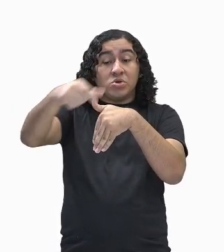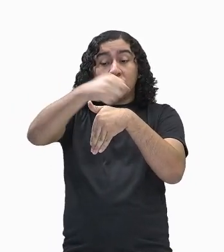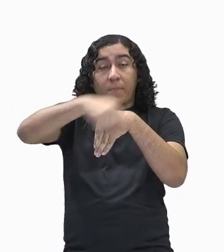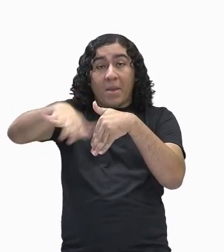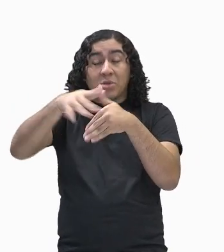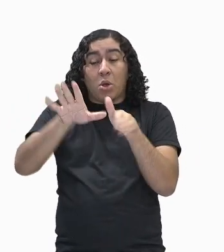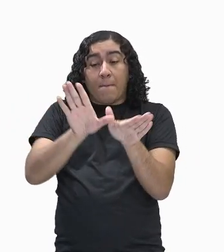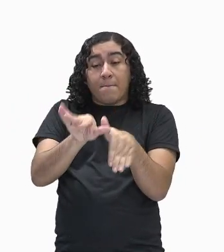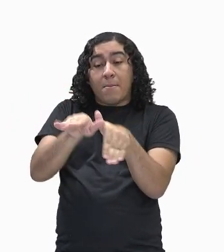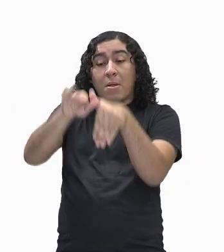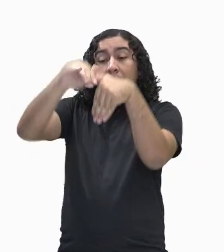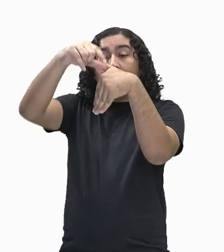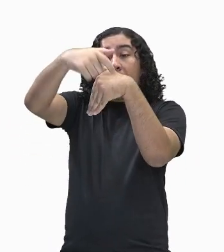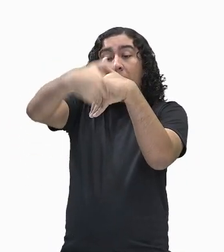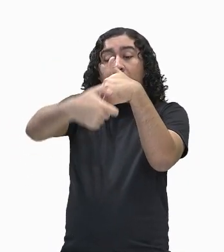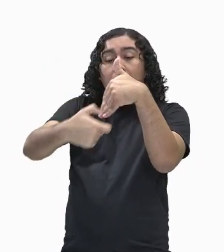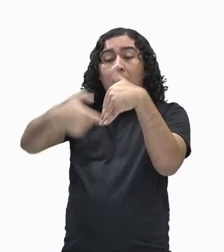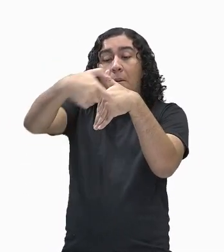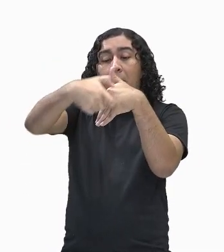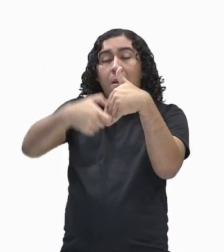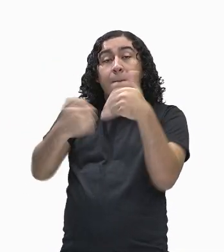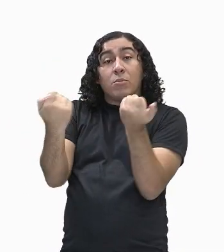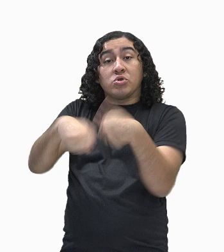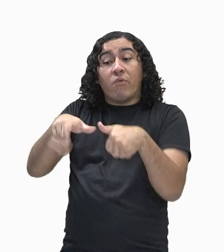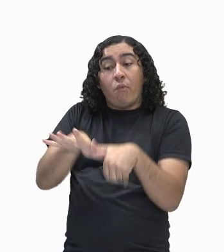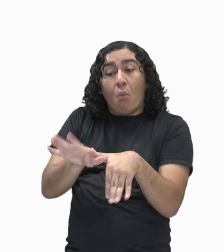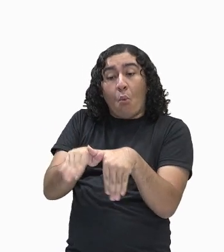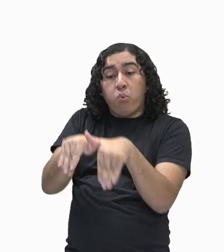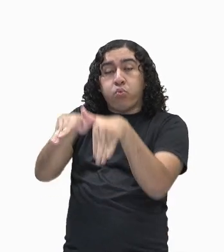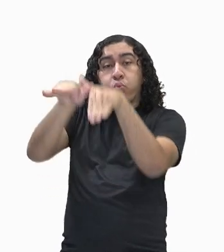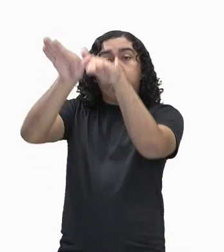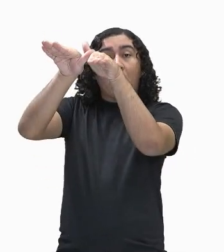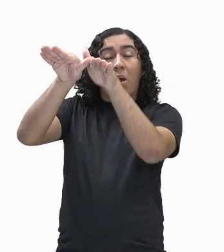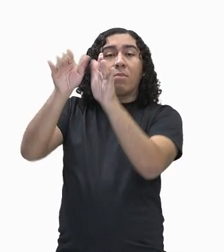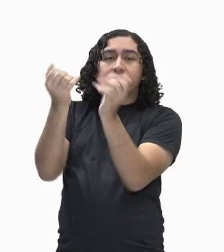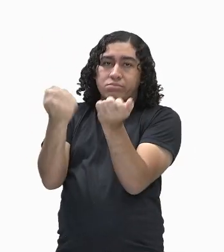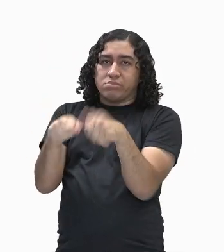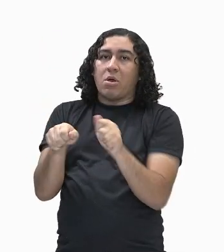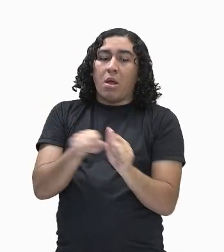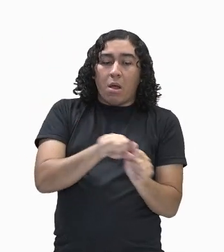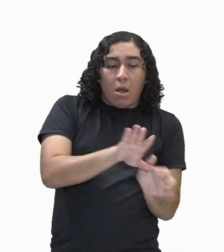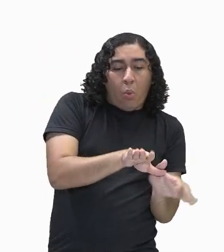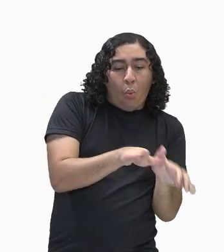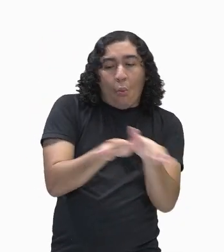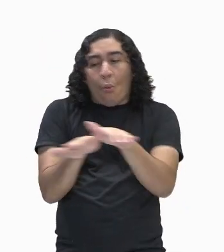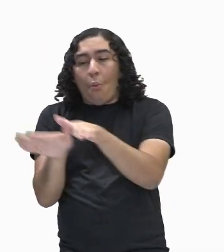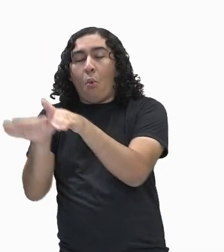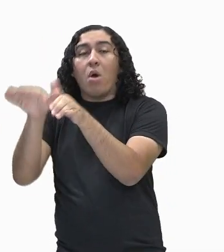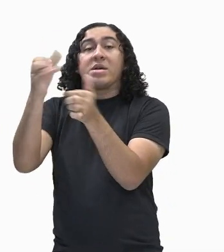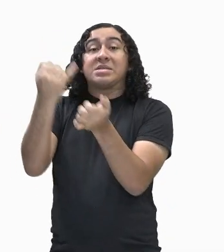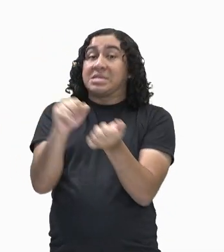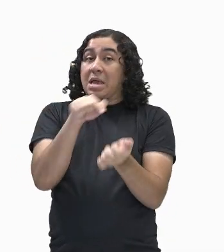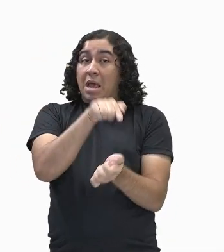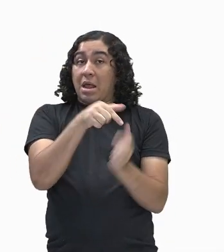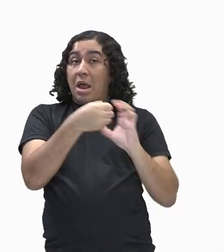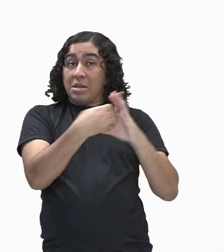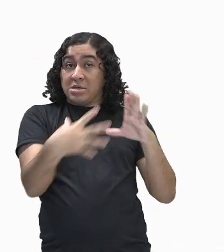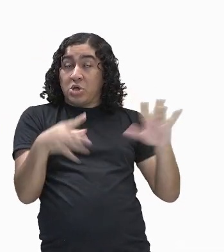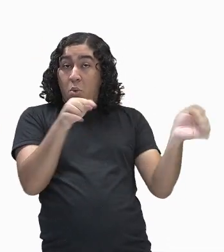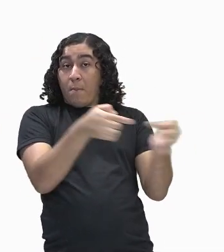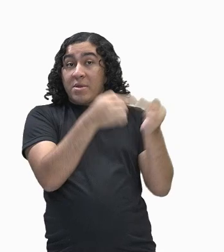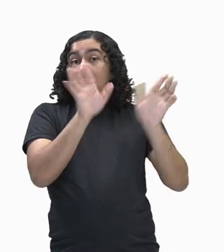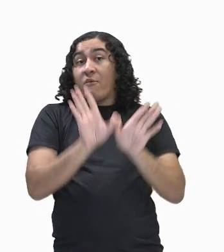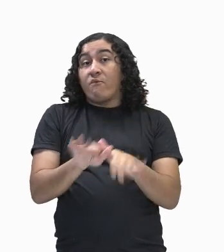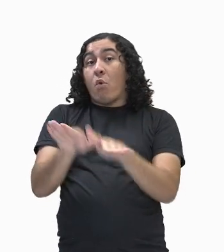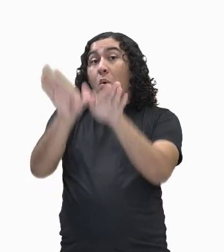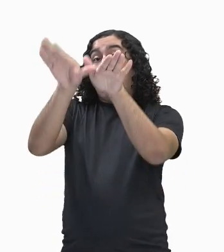aves responsáveis pela propulsão de voo. Isso para aquelas que possuem a propriedade de voar. Elas